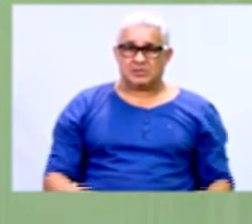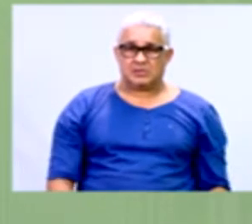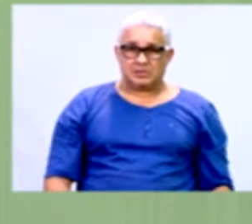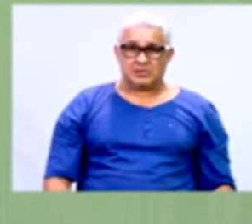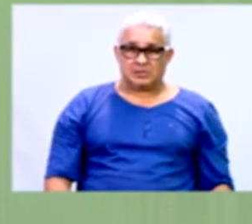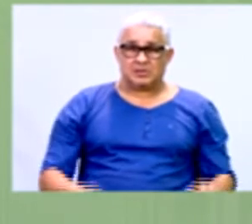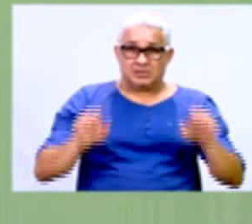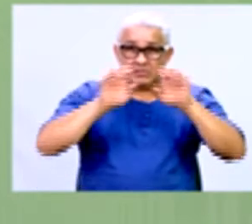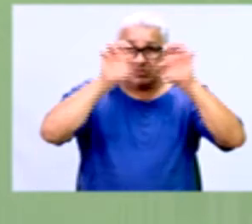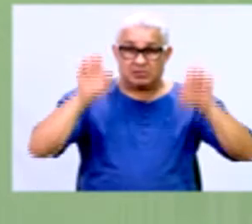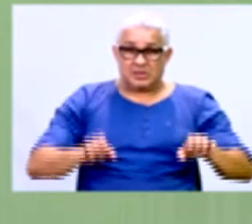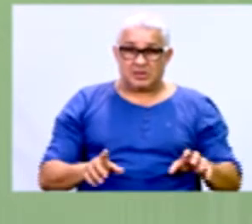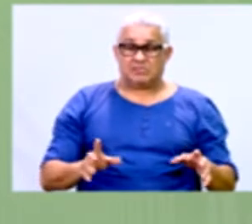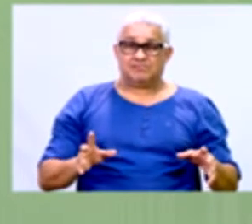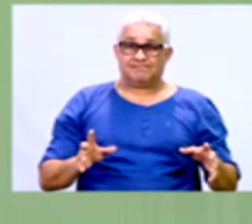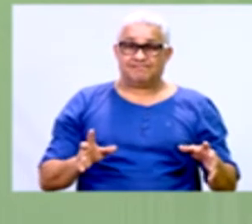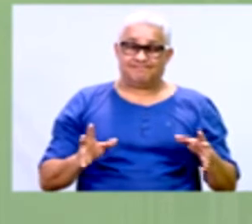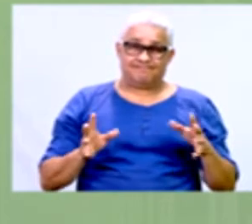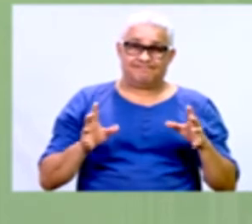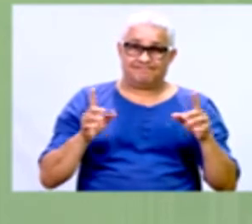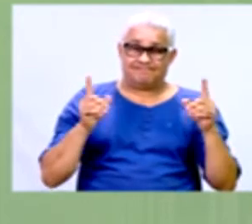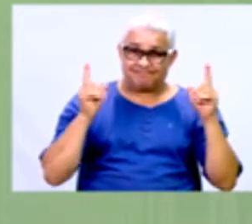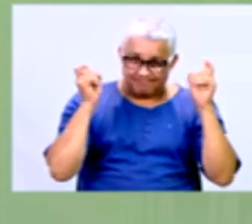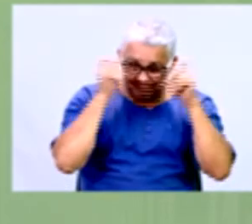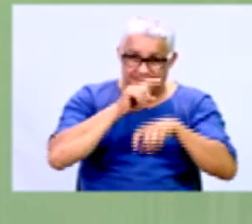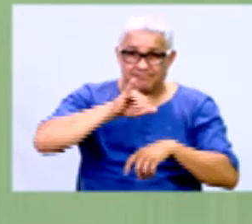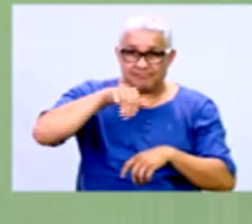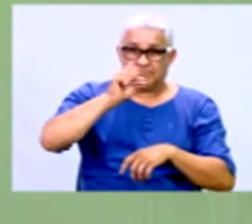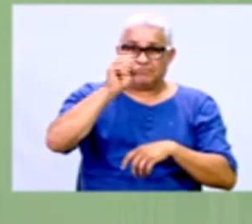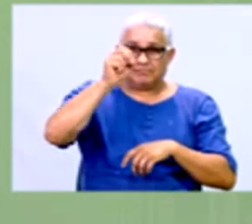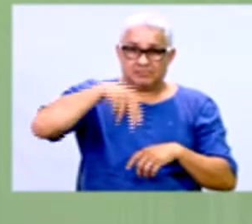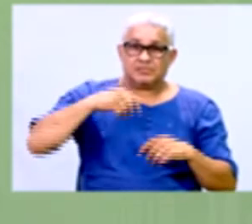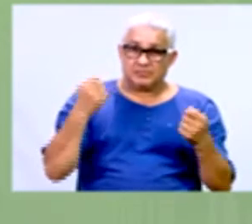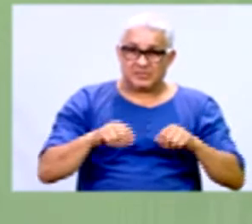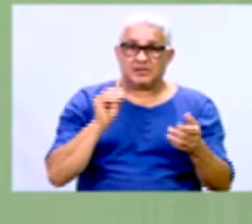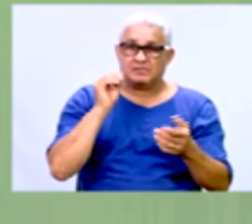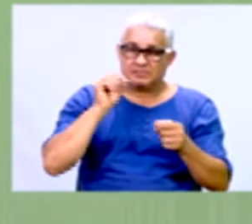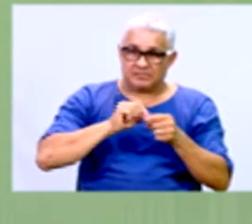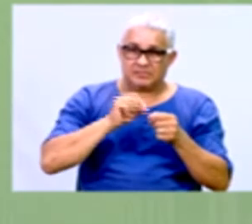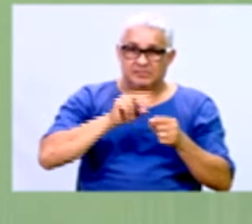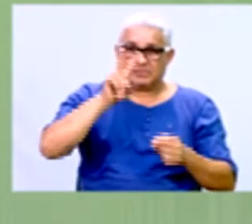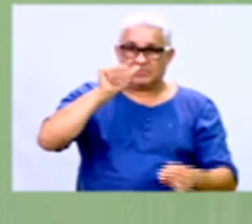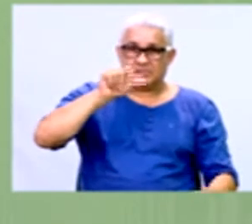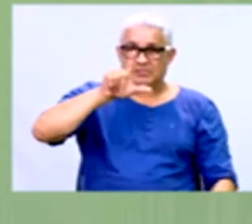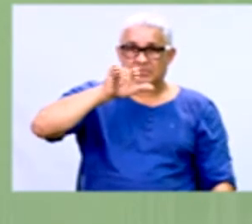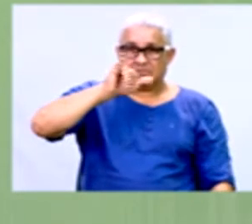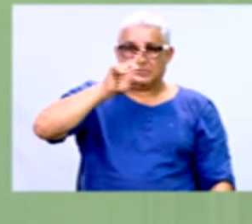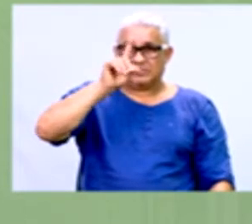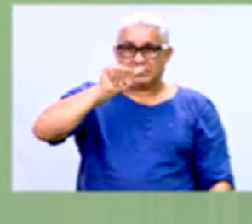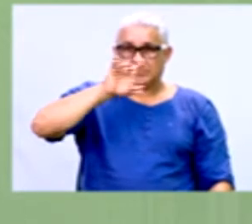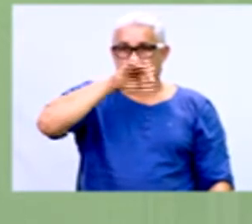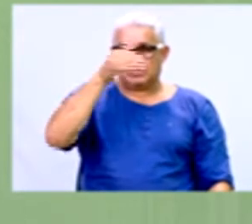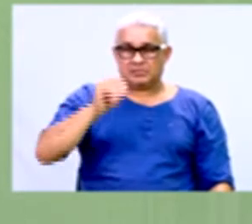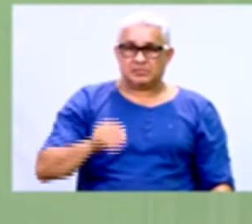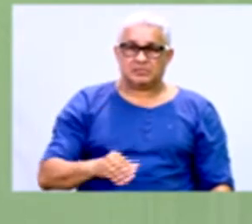estrutura muito complexa com JSON, de repente é necessário fazer uma validação para saber se os seus dados realmente estão